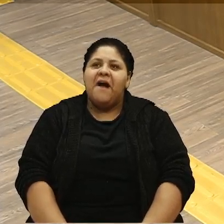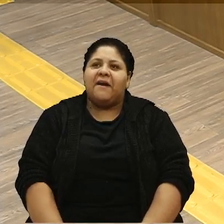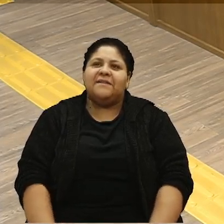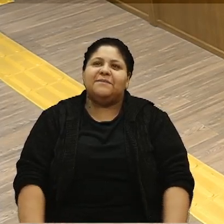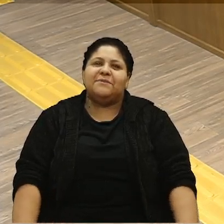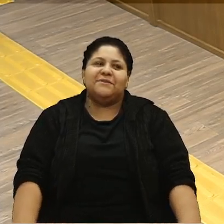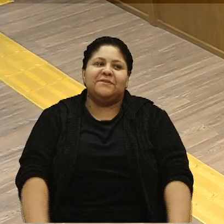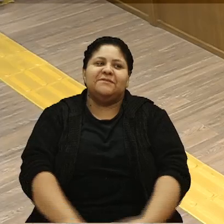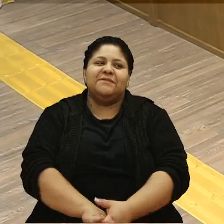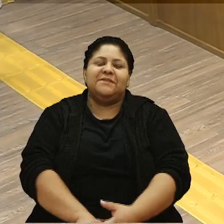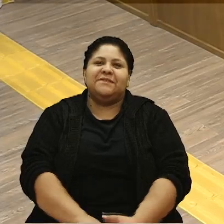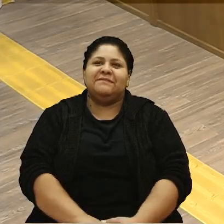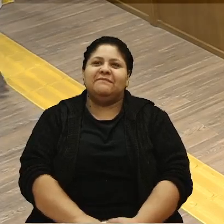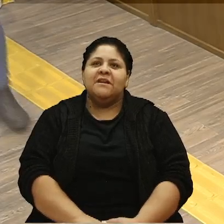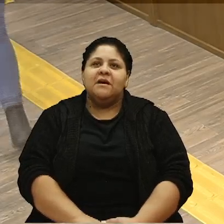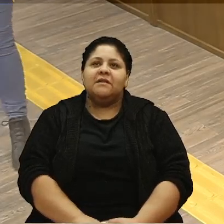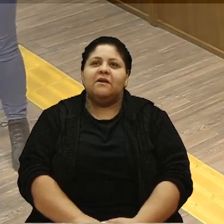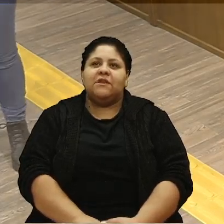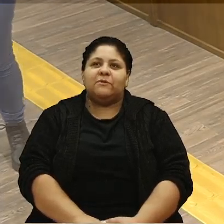Obrigado, gurias.